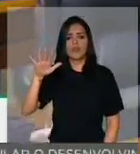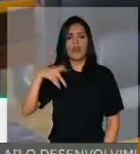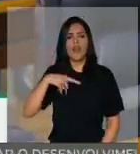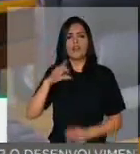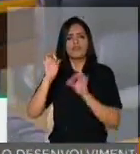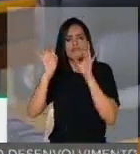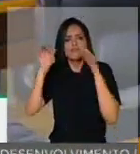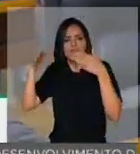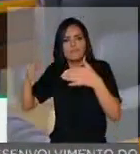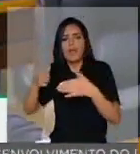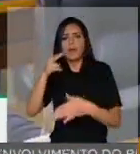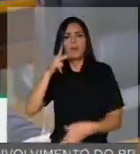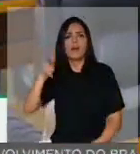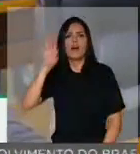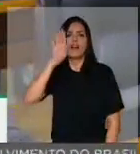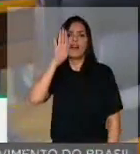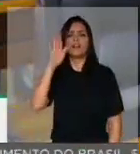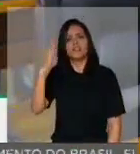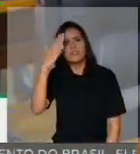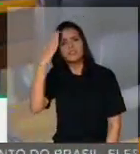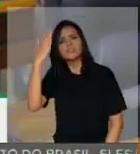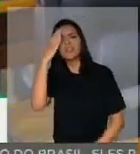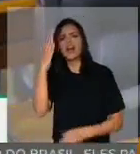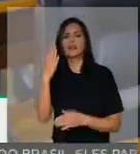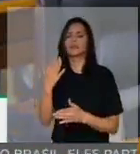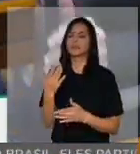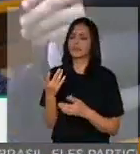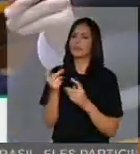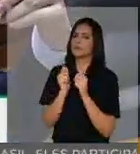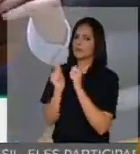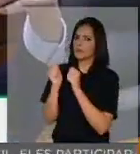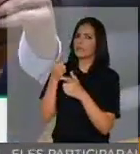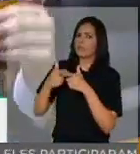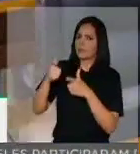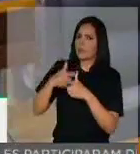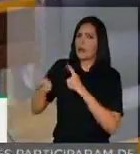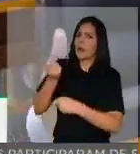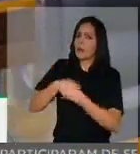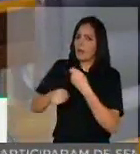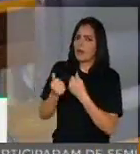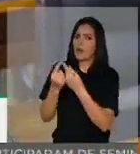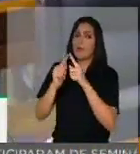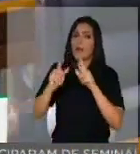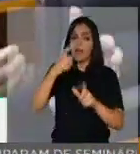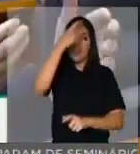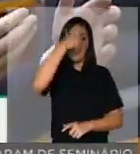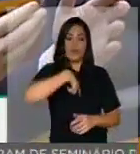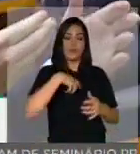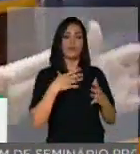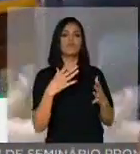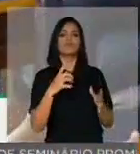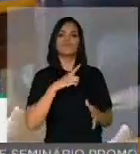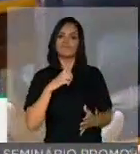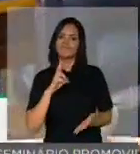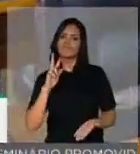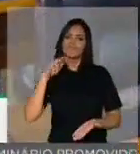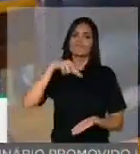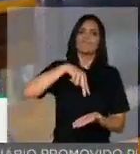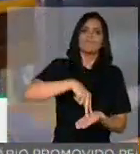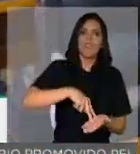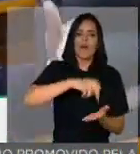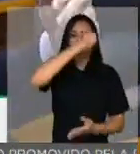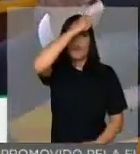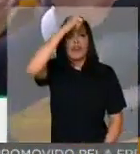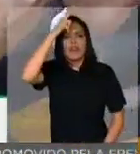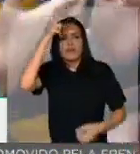de forma muito especial da Paraíba passam por uma crise econômica, mas me coloco à disposição tanto da Prefeitura